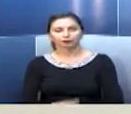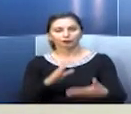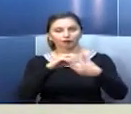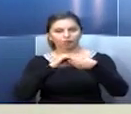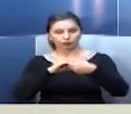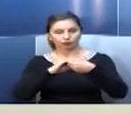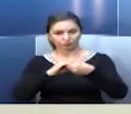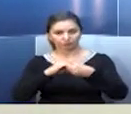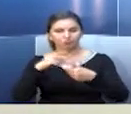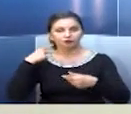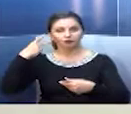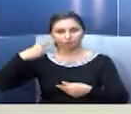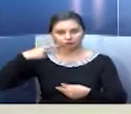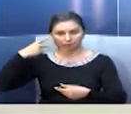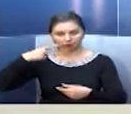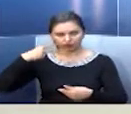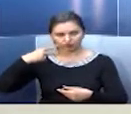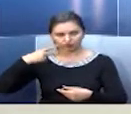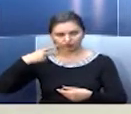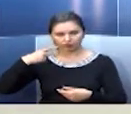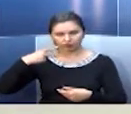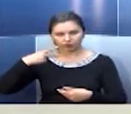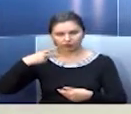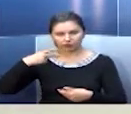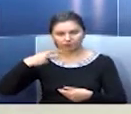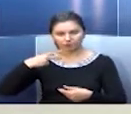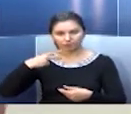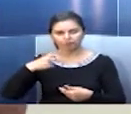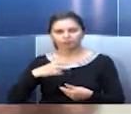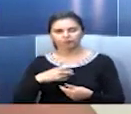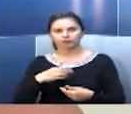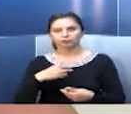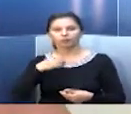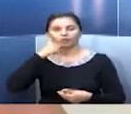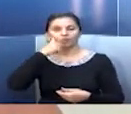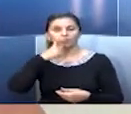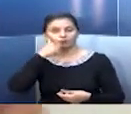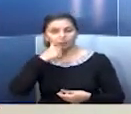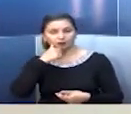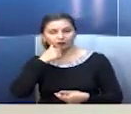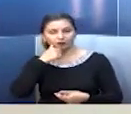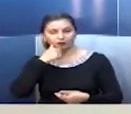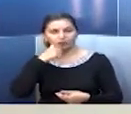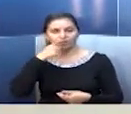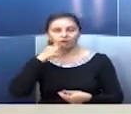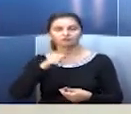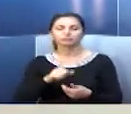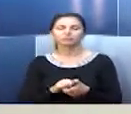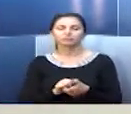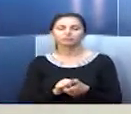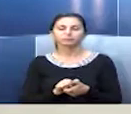cumprimentar os demais vereadores, saudar as vereadoras Gisene e Marli.